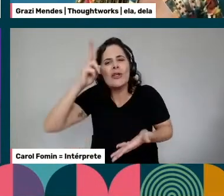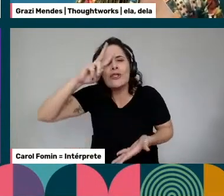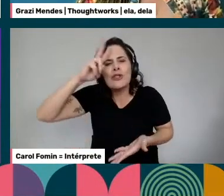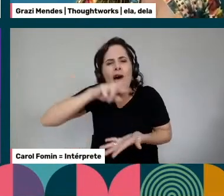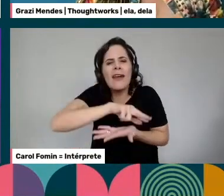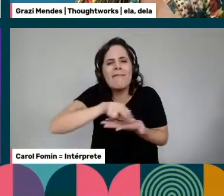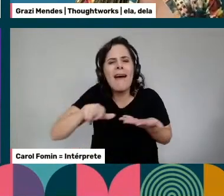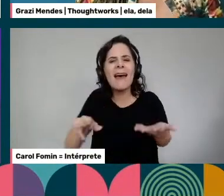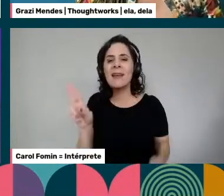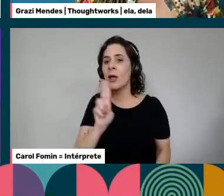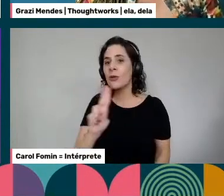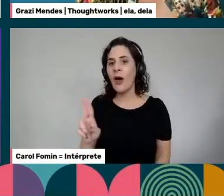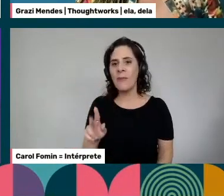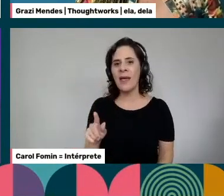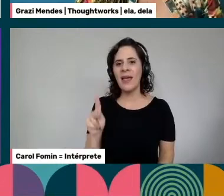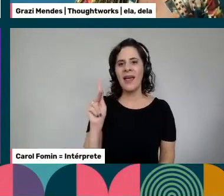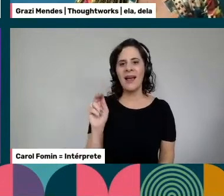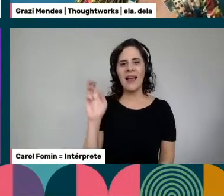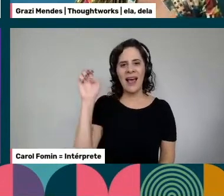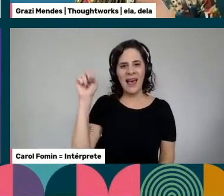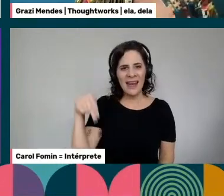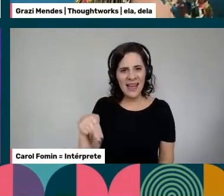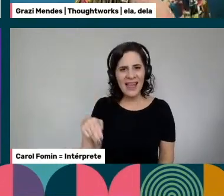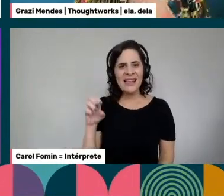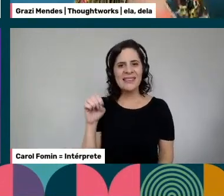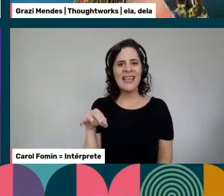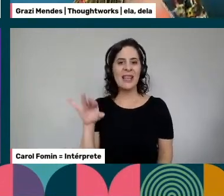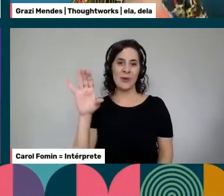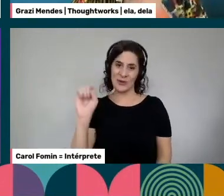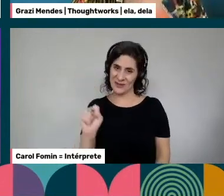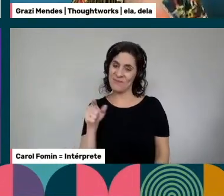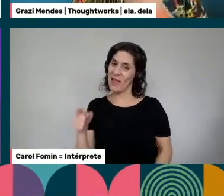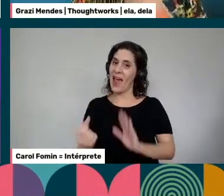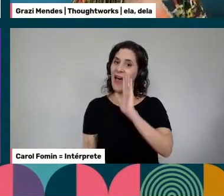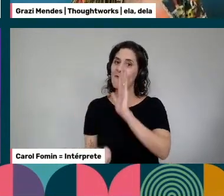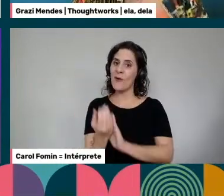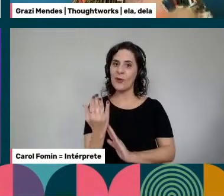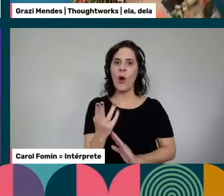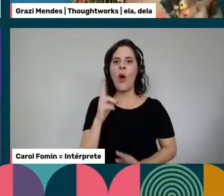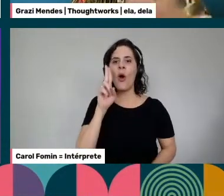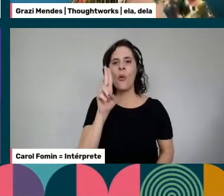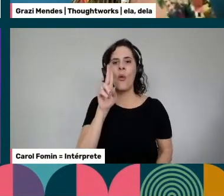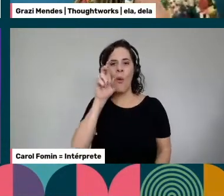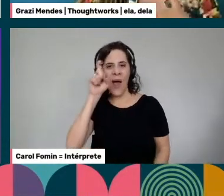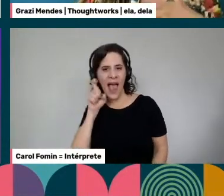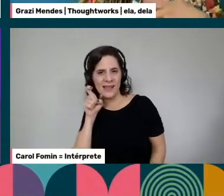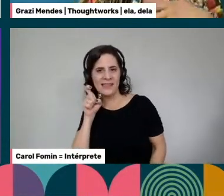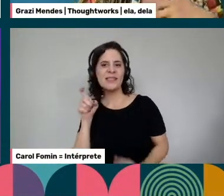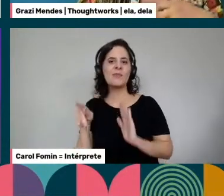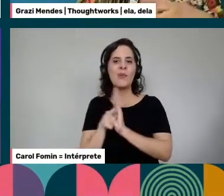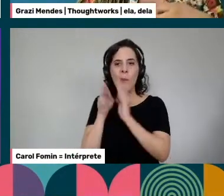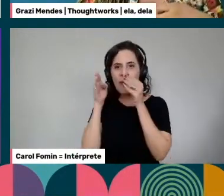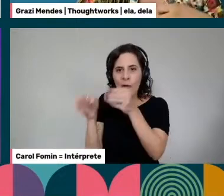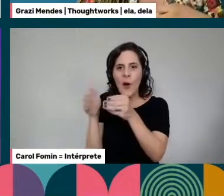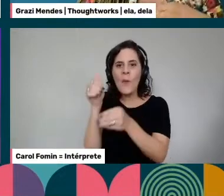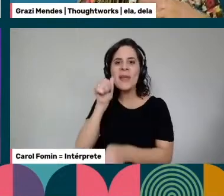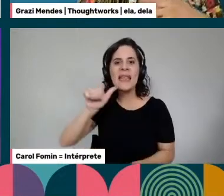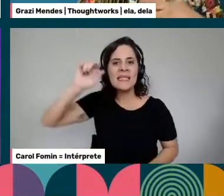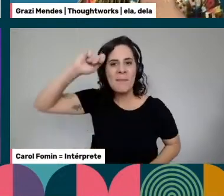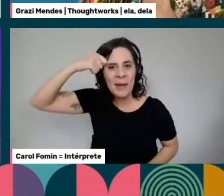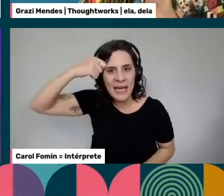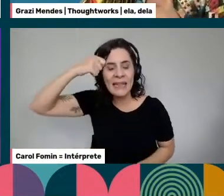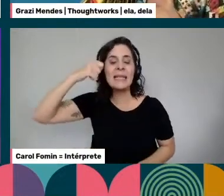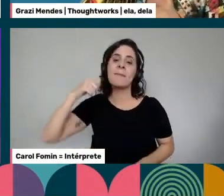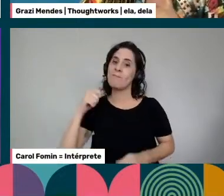a Karen Santos, que além de fundadora da UX para Minas Pretas, que é esse negócio de impacto social, é